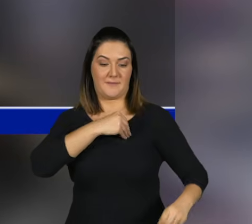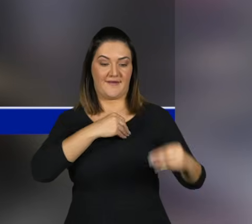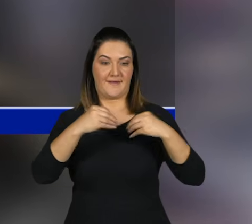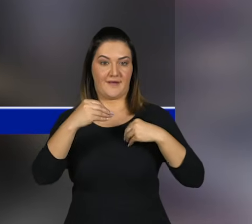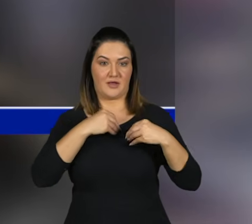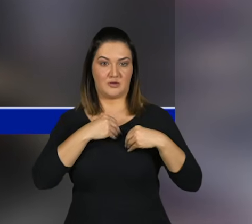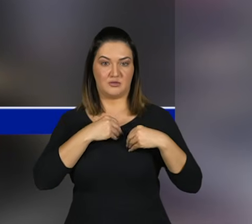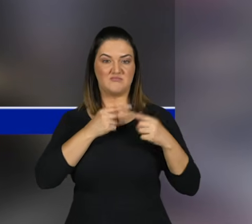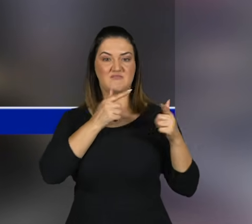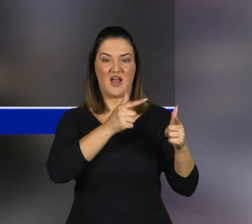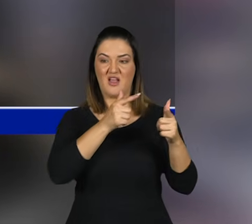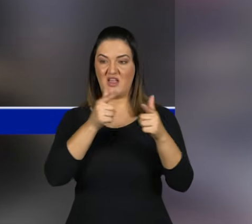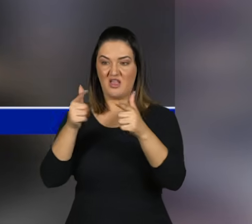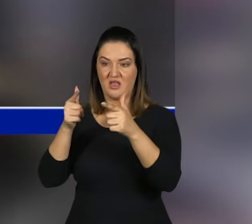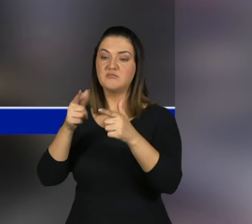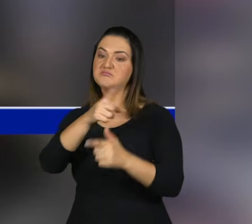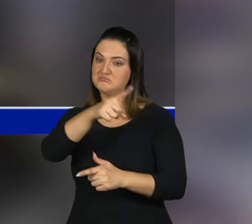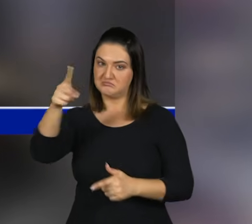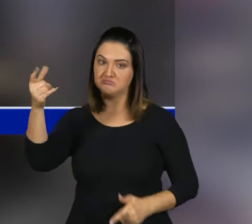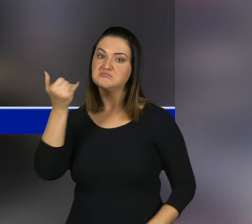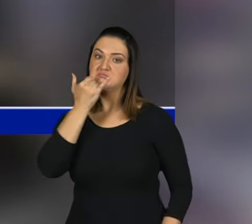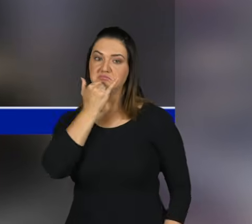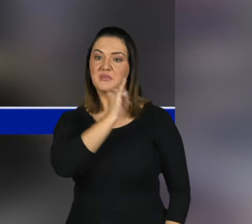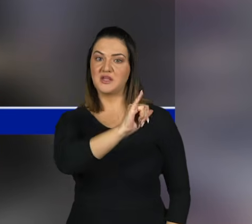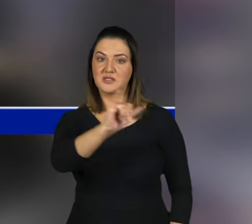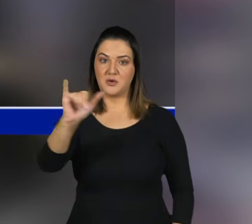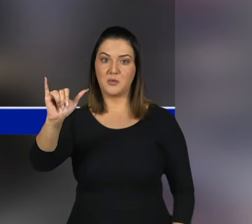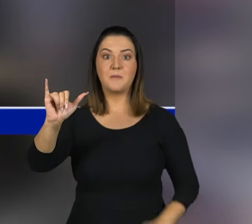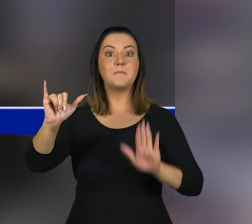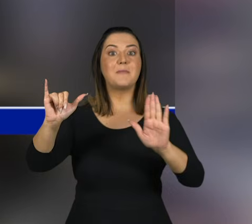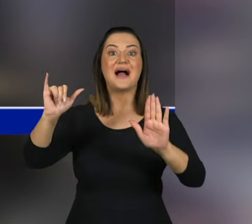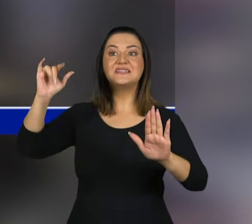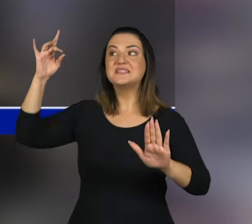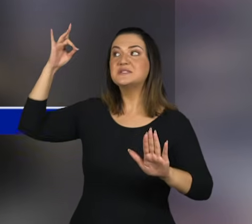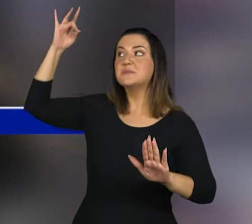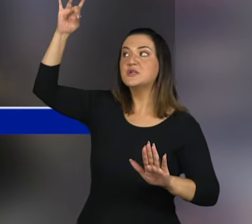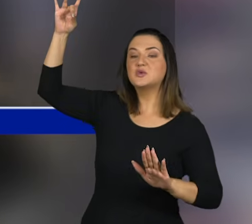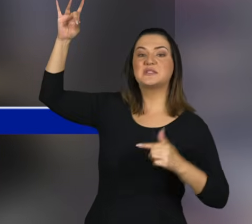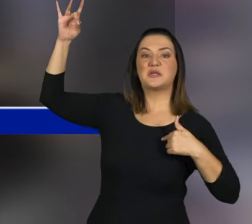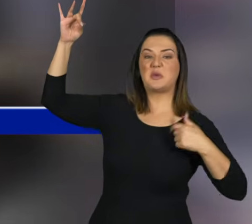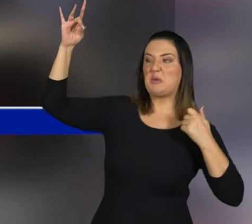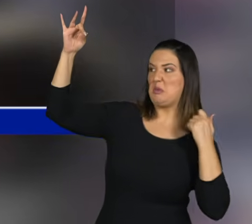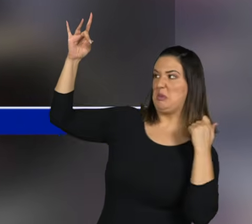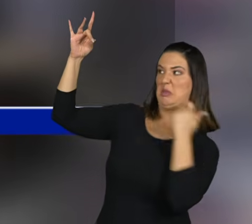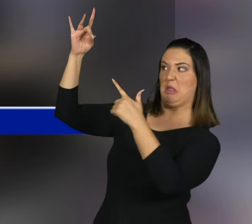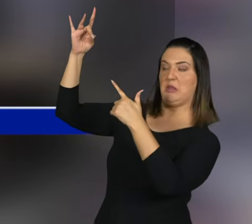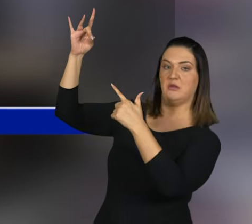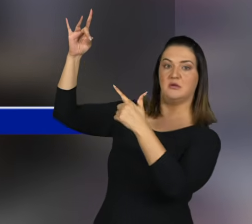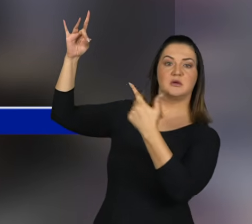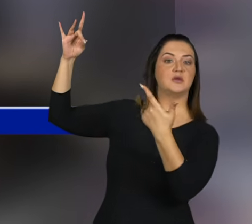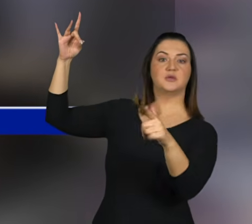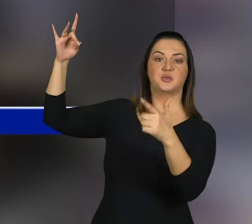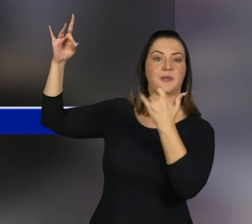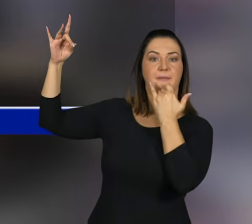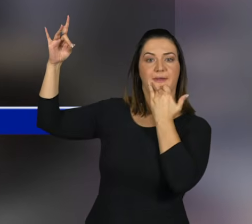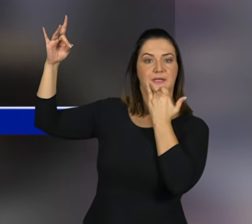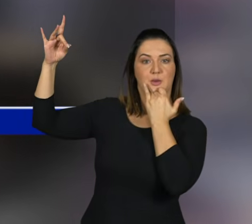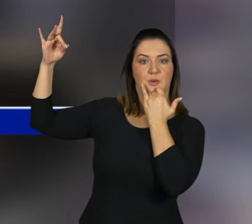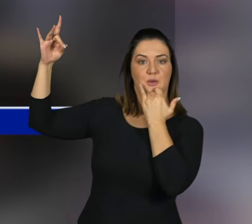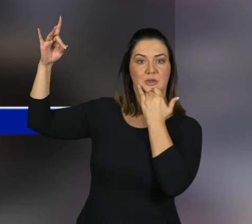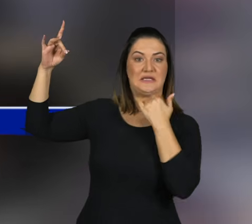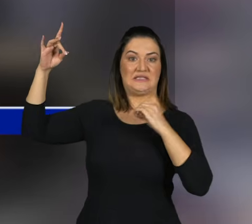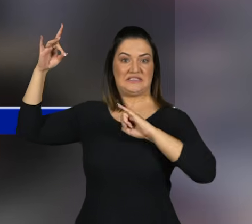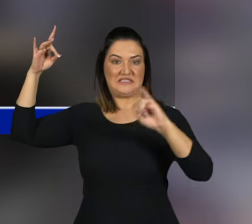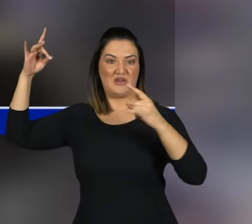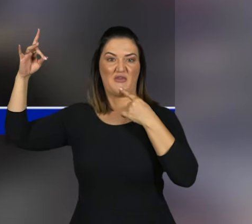e blasfêmia serão perdoados aos homens, mas a blasfêmia contra o Espírito Santo não será perdoada. Se